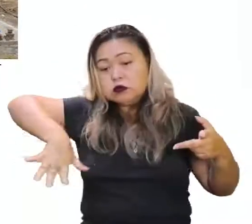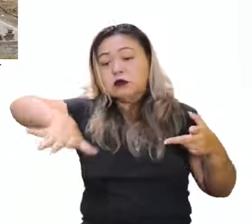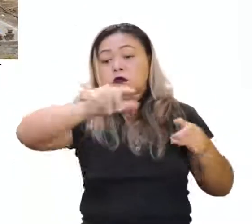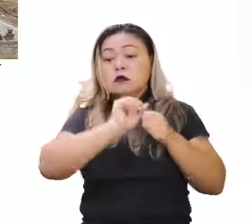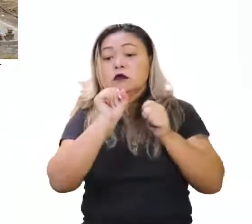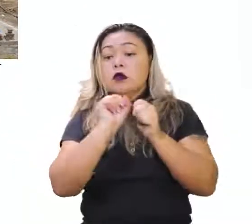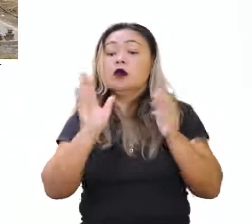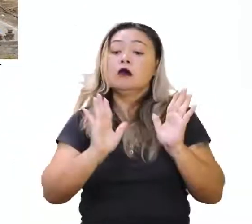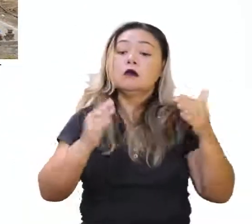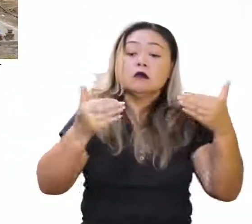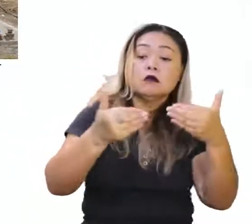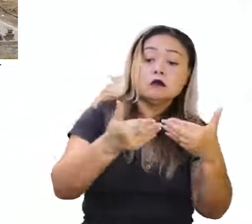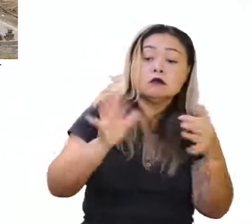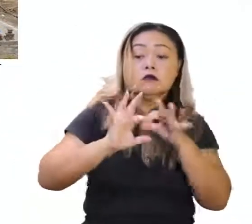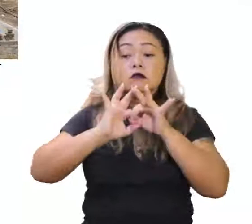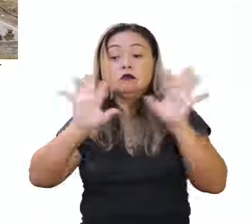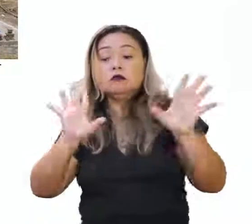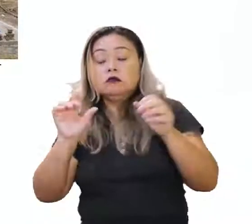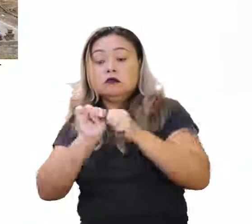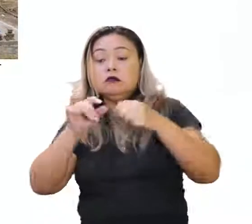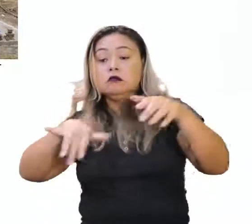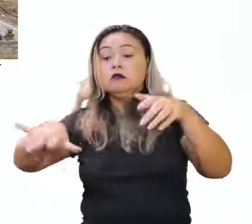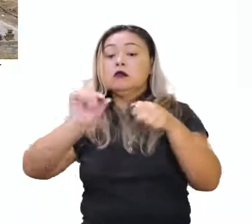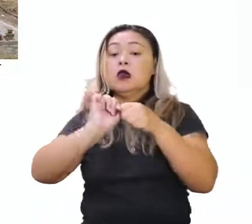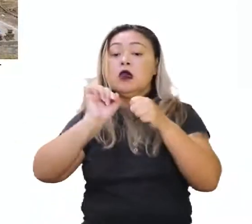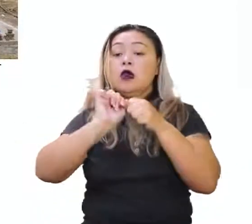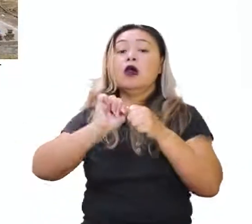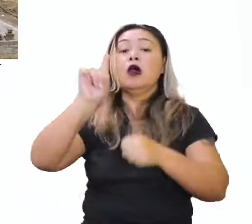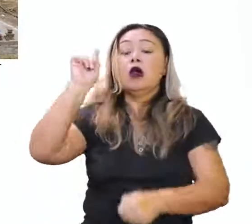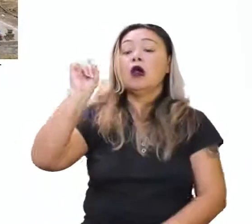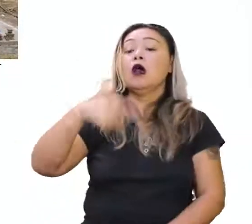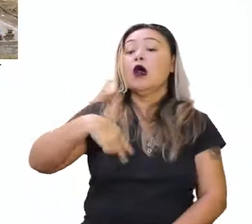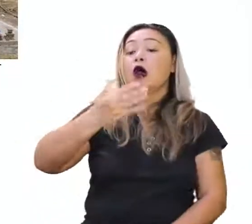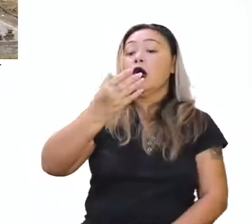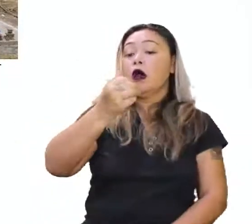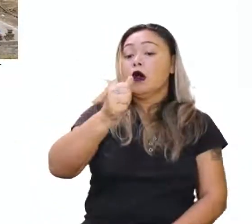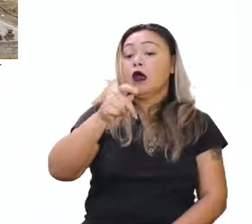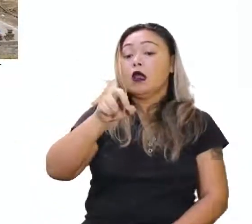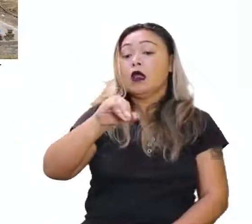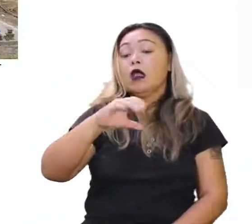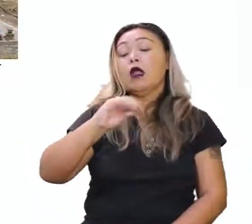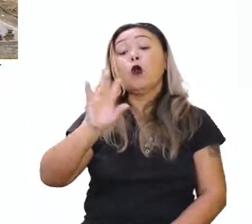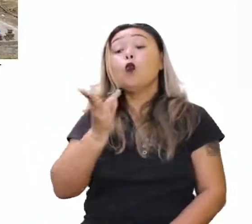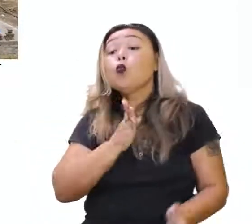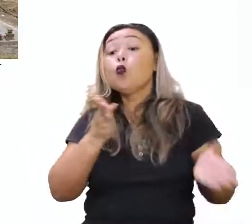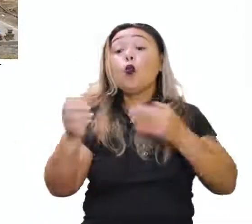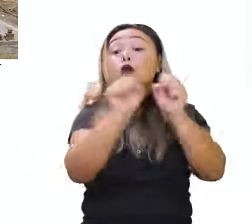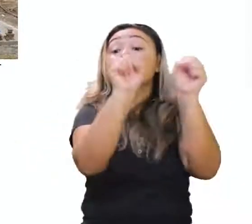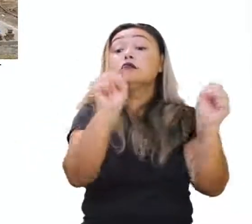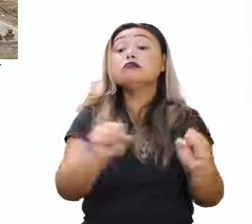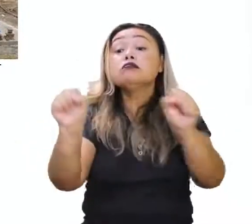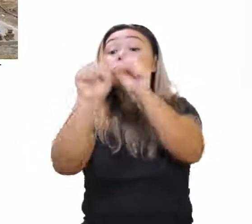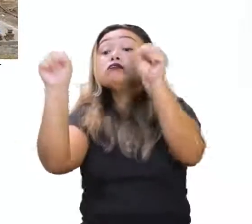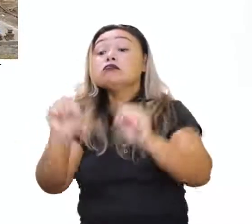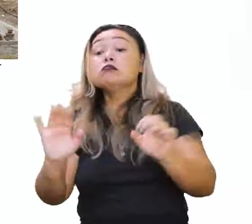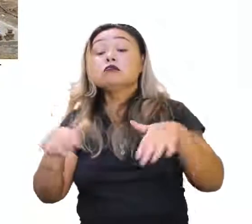tanto intensivo como extensivo, o aprisco é de suma importância em